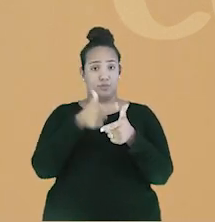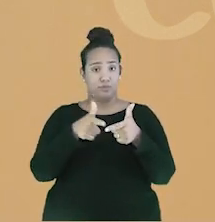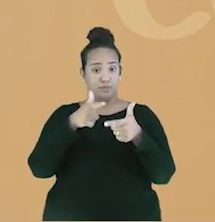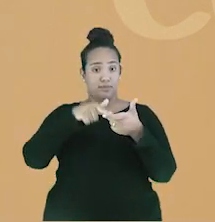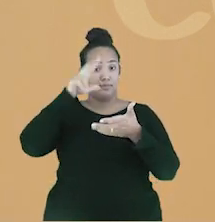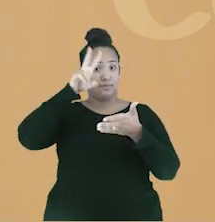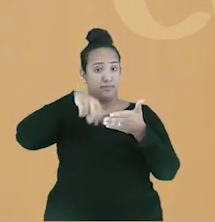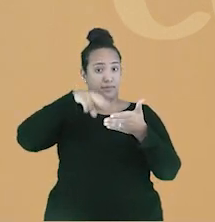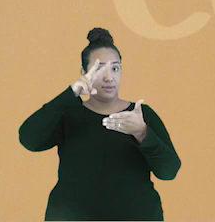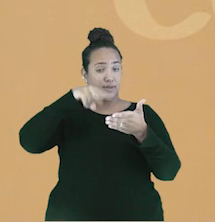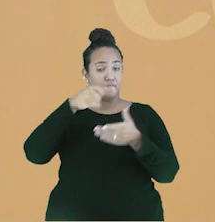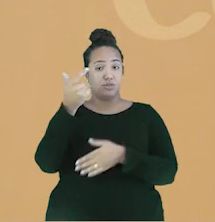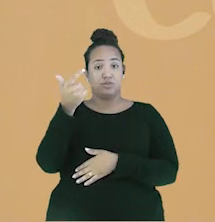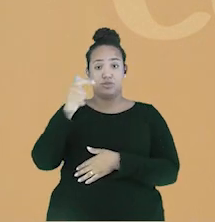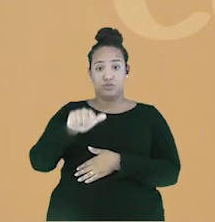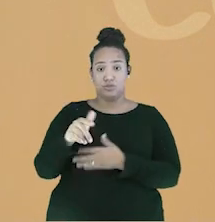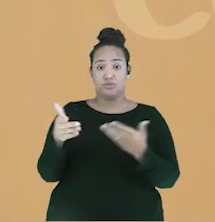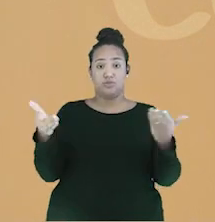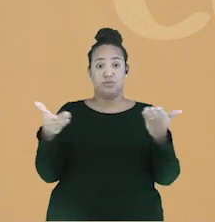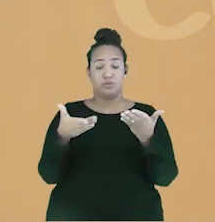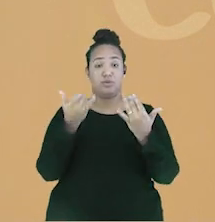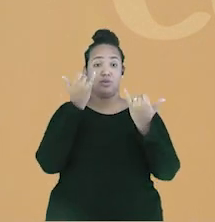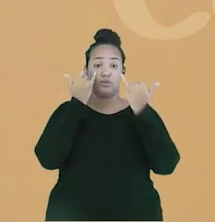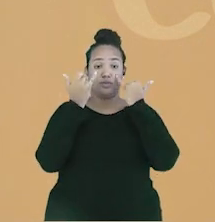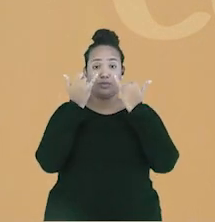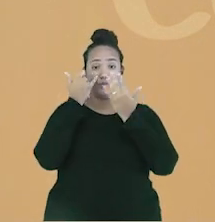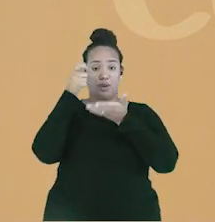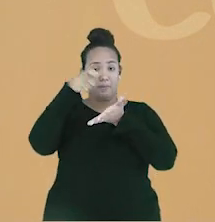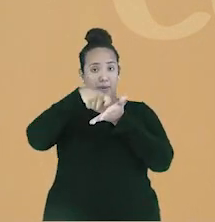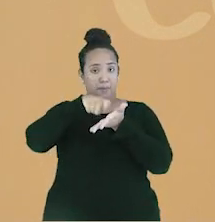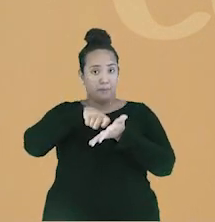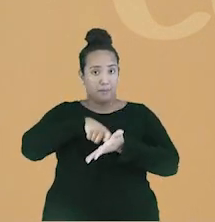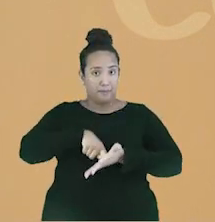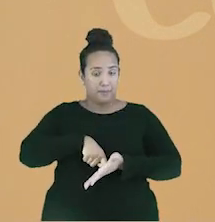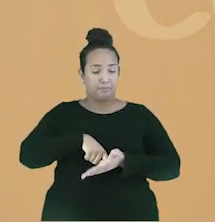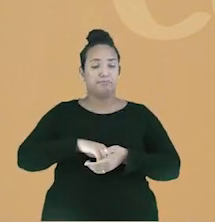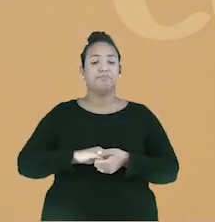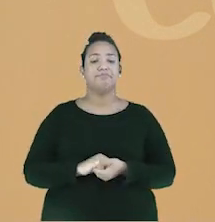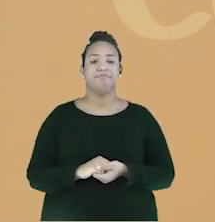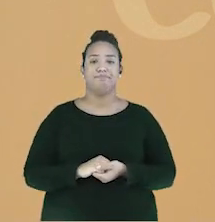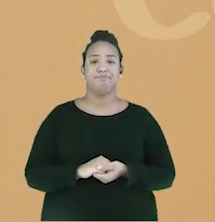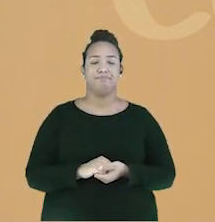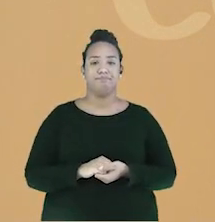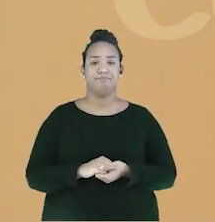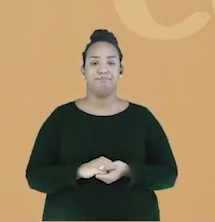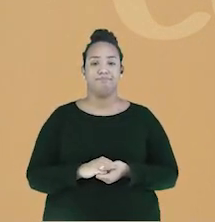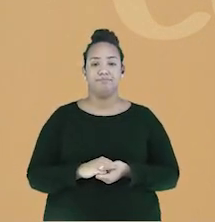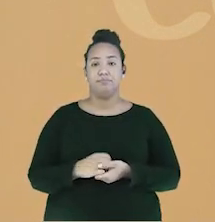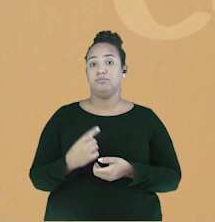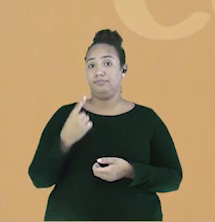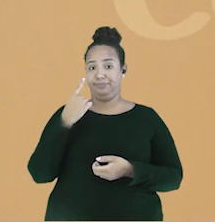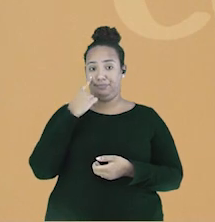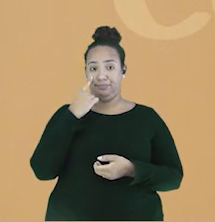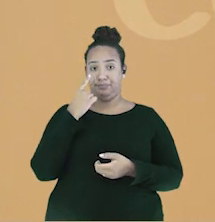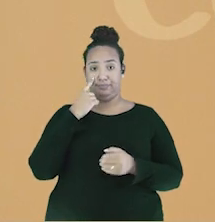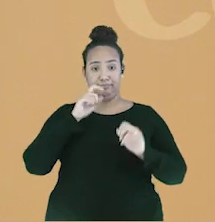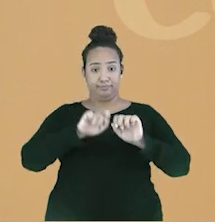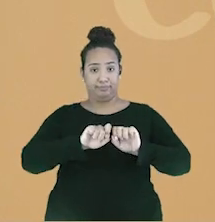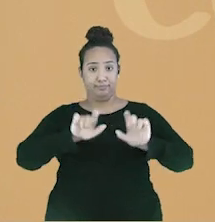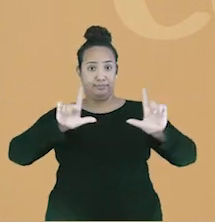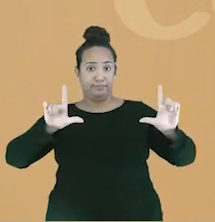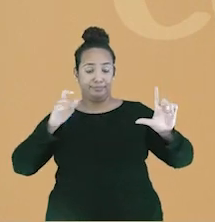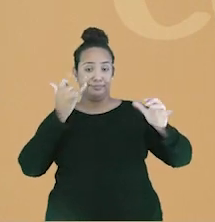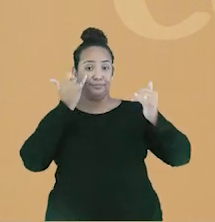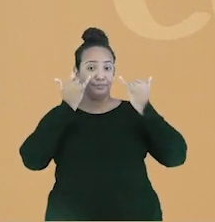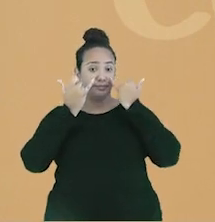novamente e anotar agora as informações que ele apresenta. Vamos marcar aqui na tela as